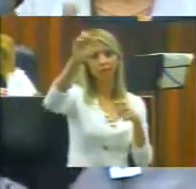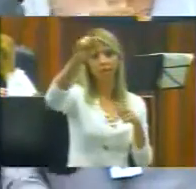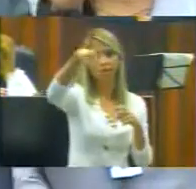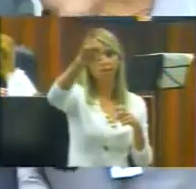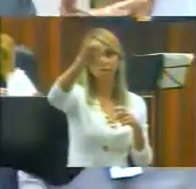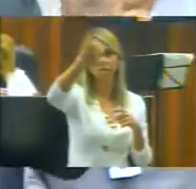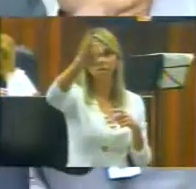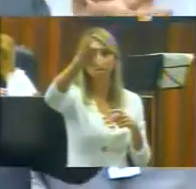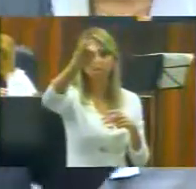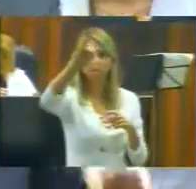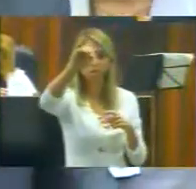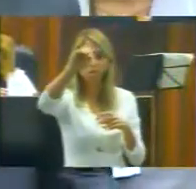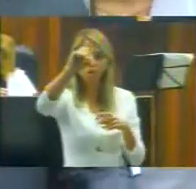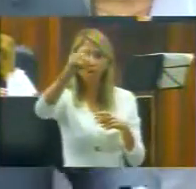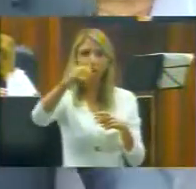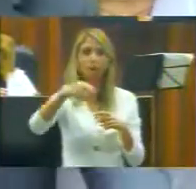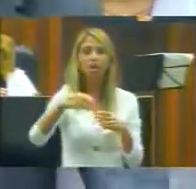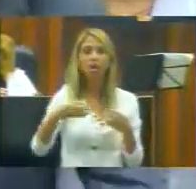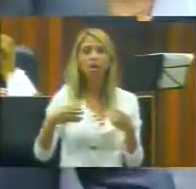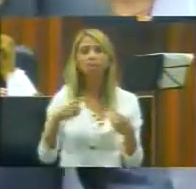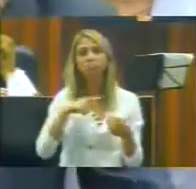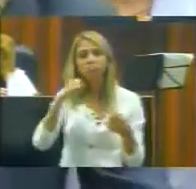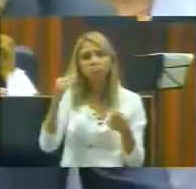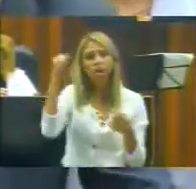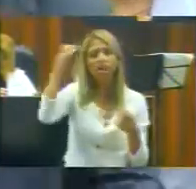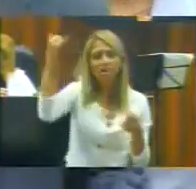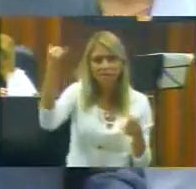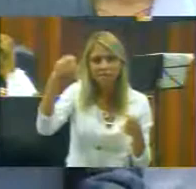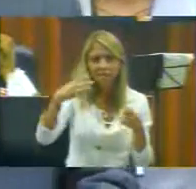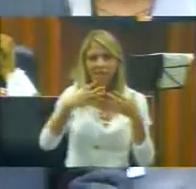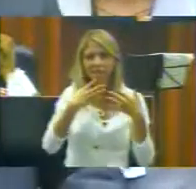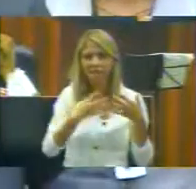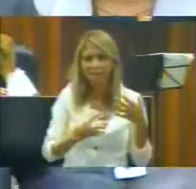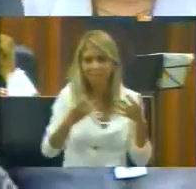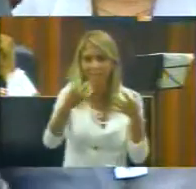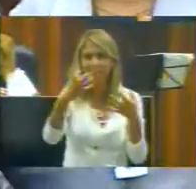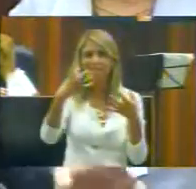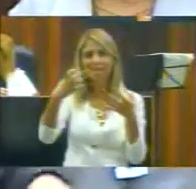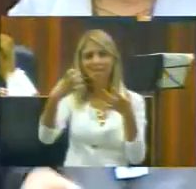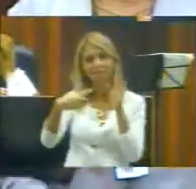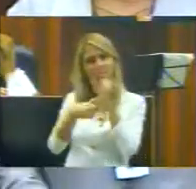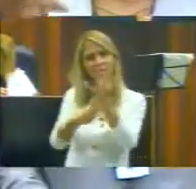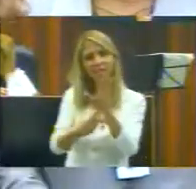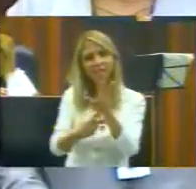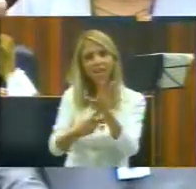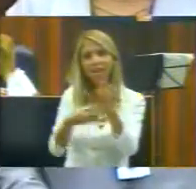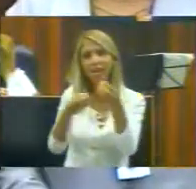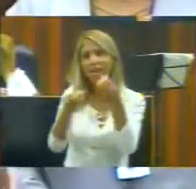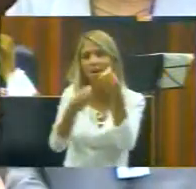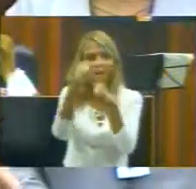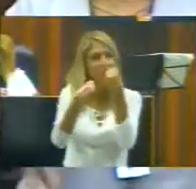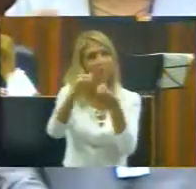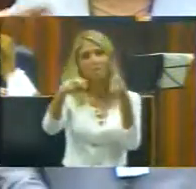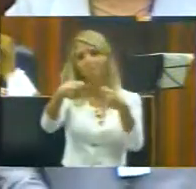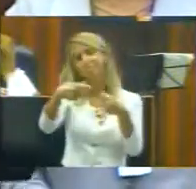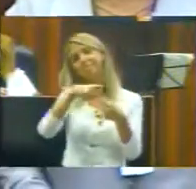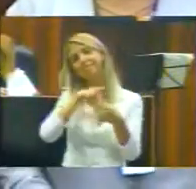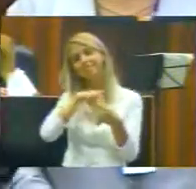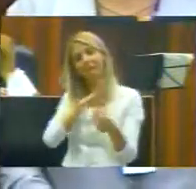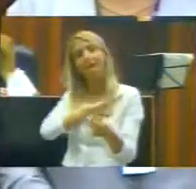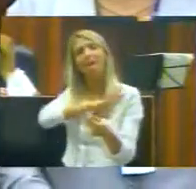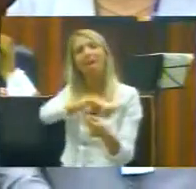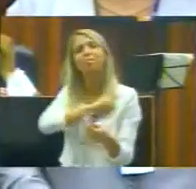Então, eu quero mostrar aos senhores, parlamentares juvenis, o amor que a gente precisa ter também